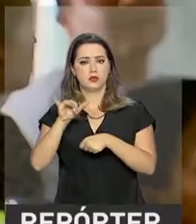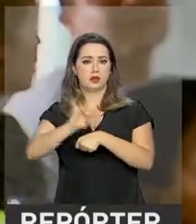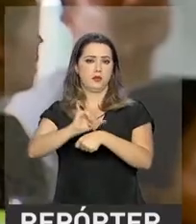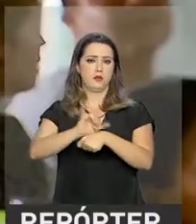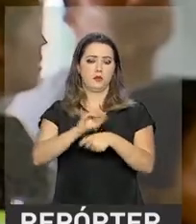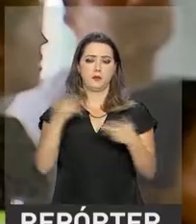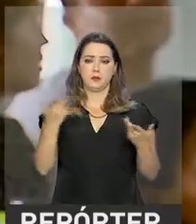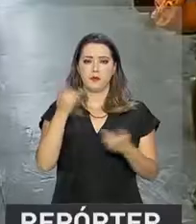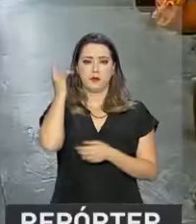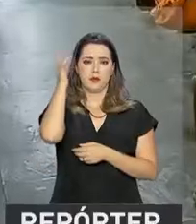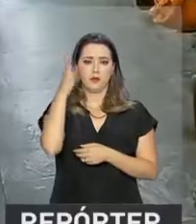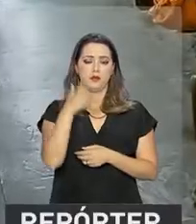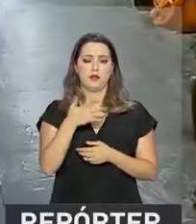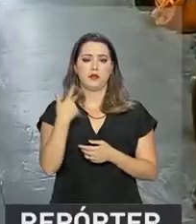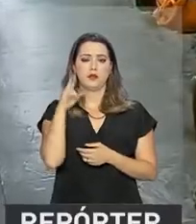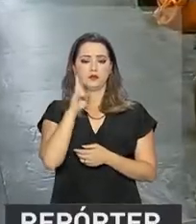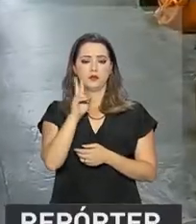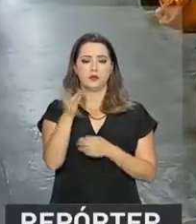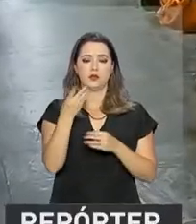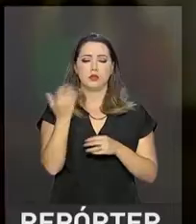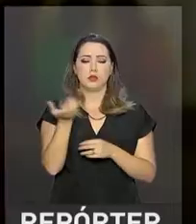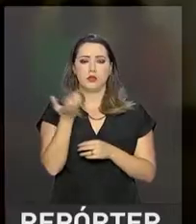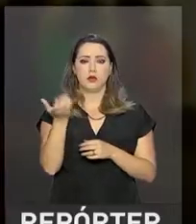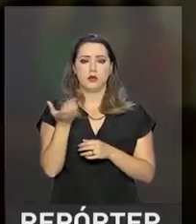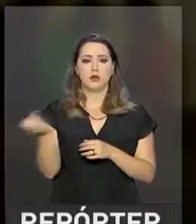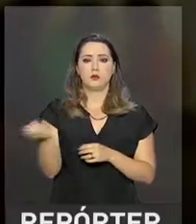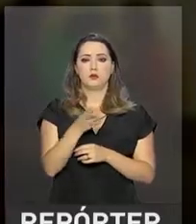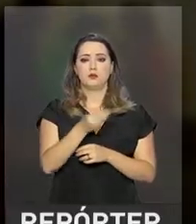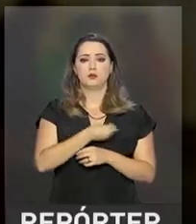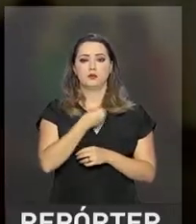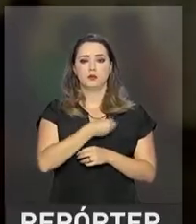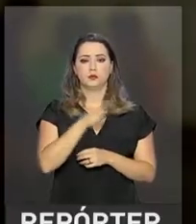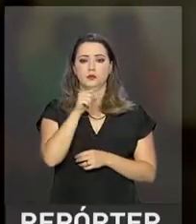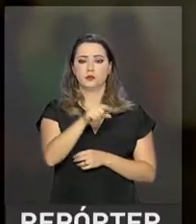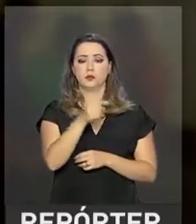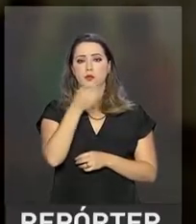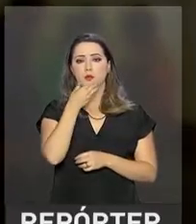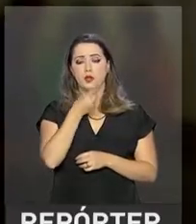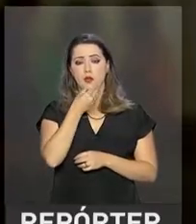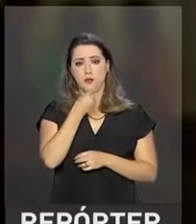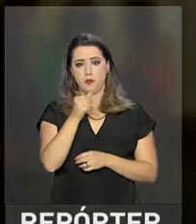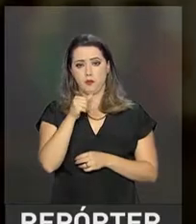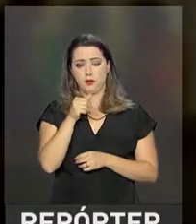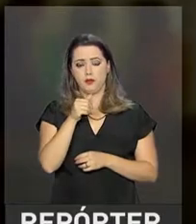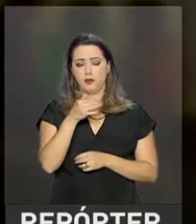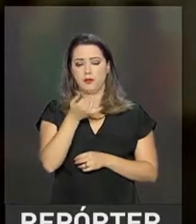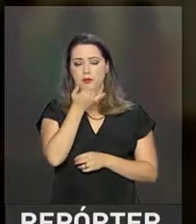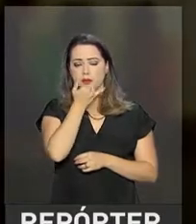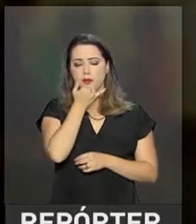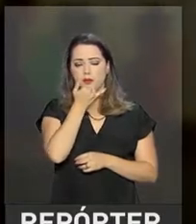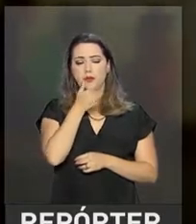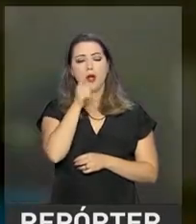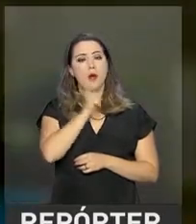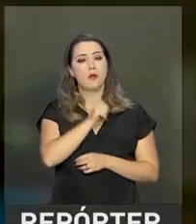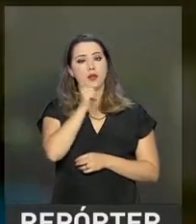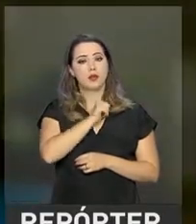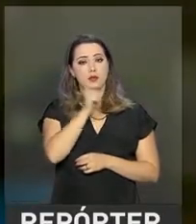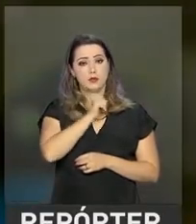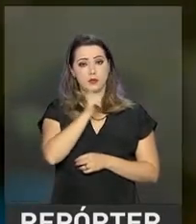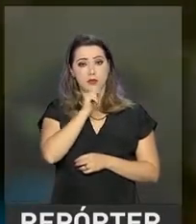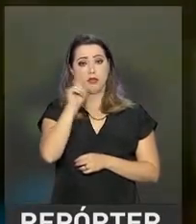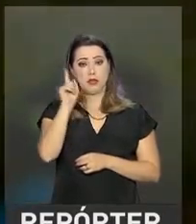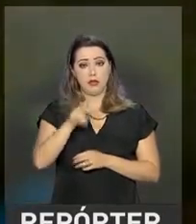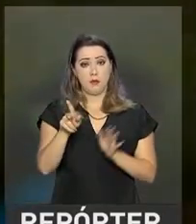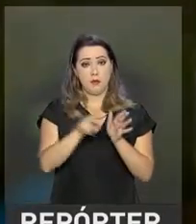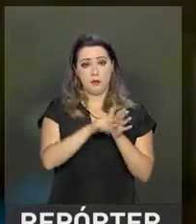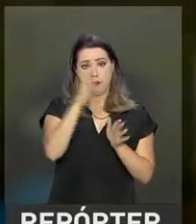mais para quem chega aqui com a esperança de recomeçar cláudia é brasileira e morava há mais de dez anos na venezuela ela conta